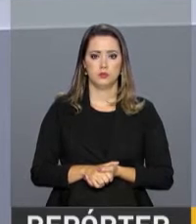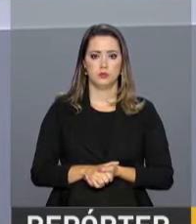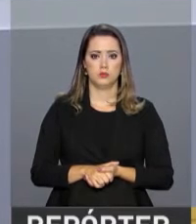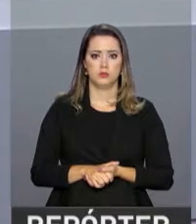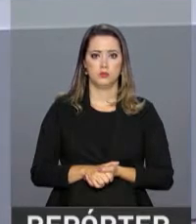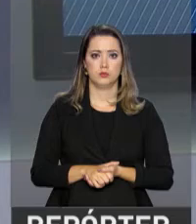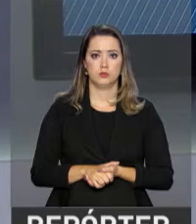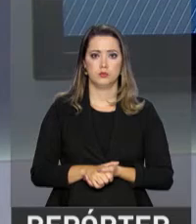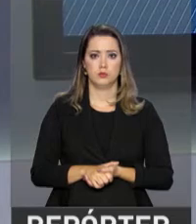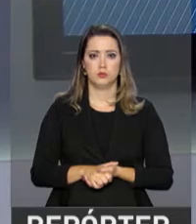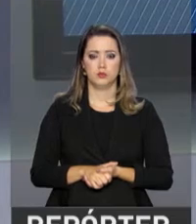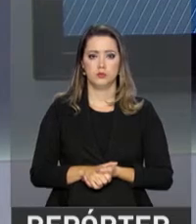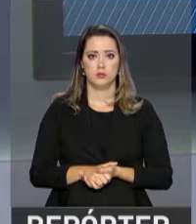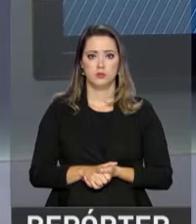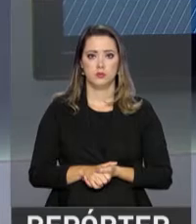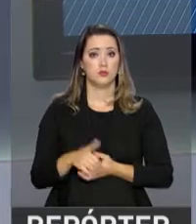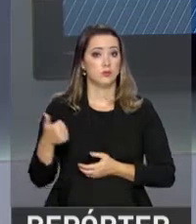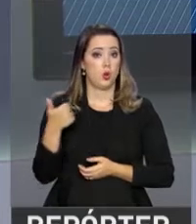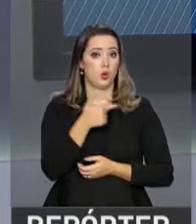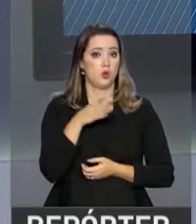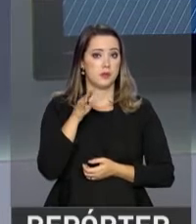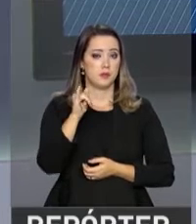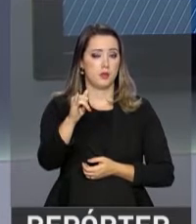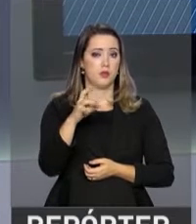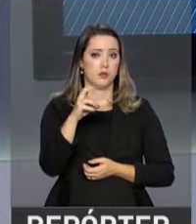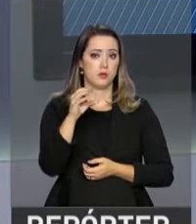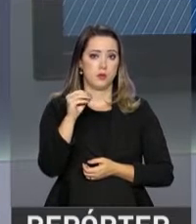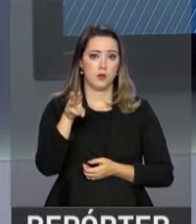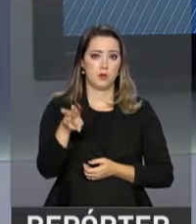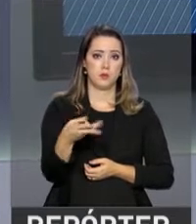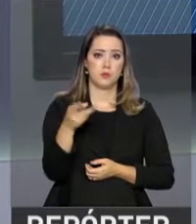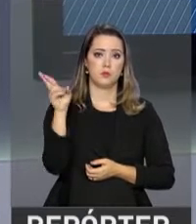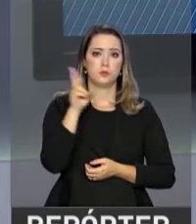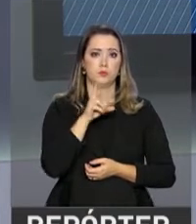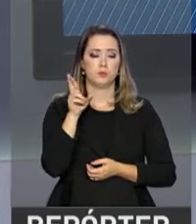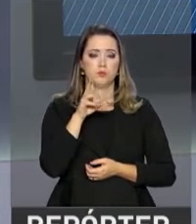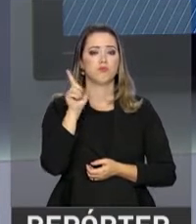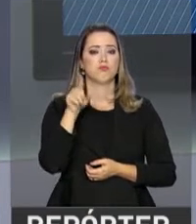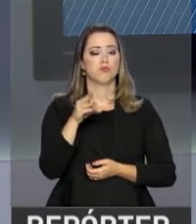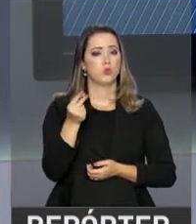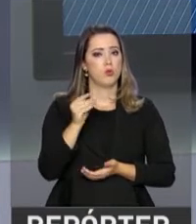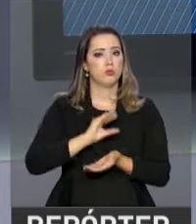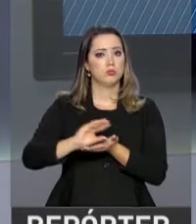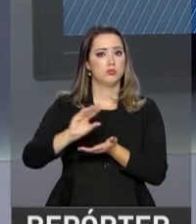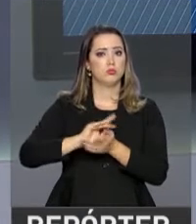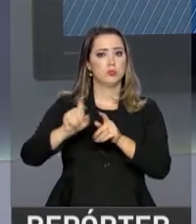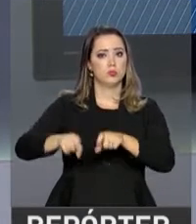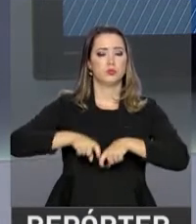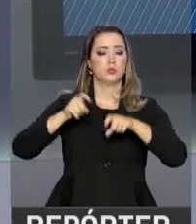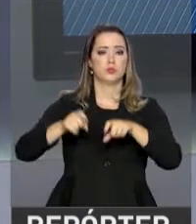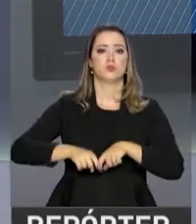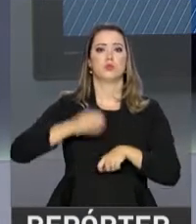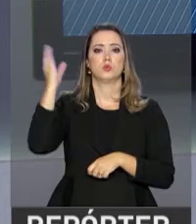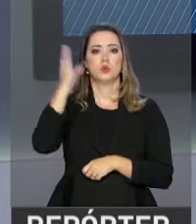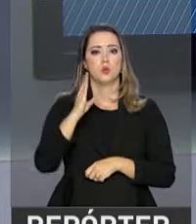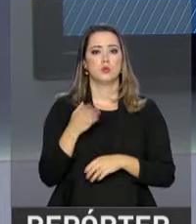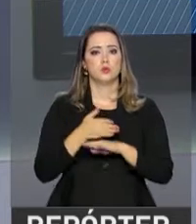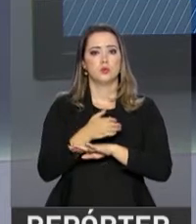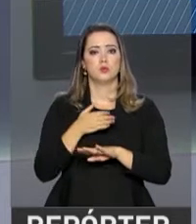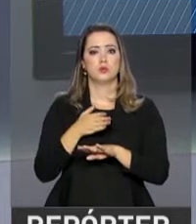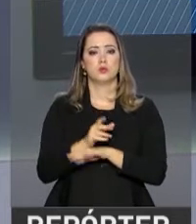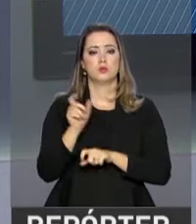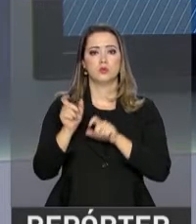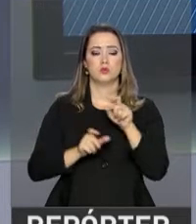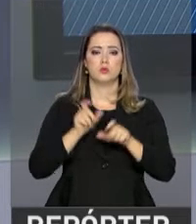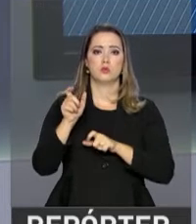Tudo junto. 12 bilhões e 500 milhões de reais vão ser investidos na agropecuária brasileira. Os